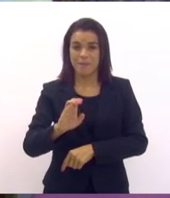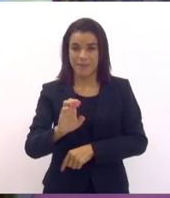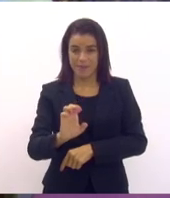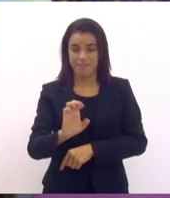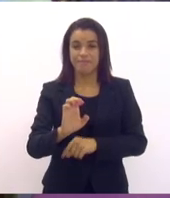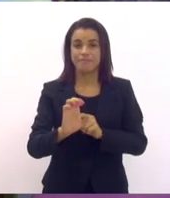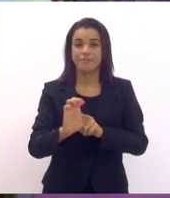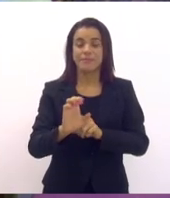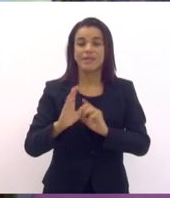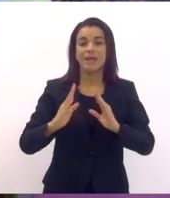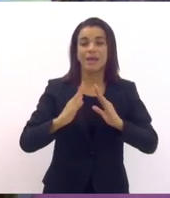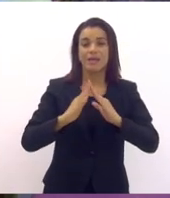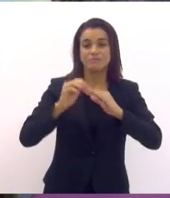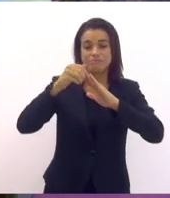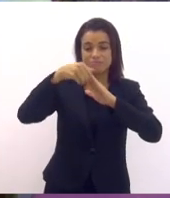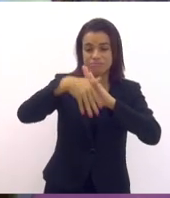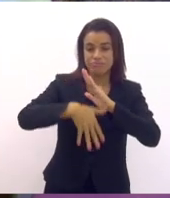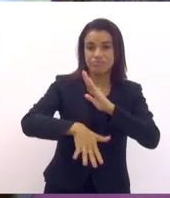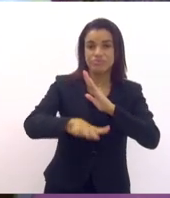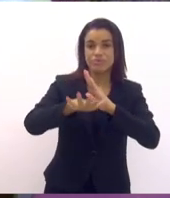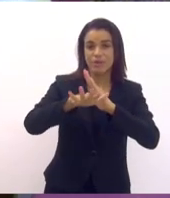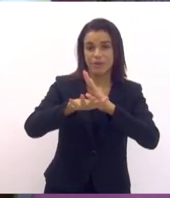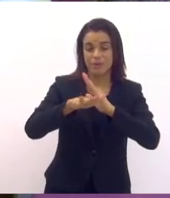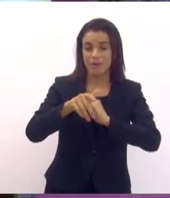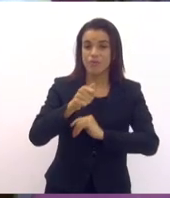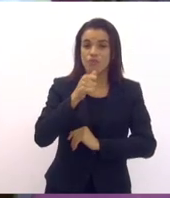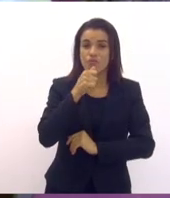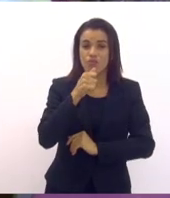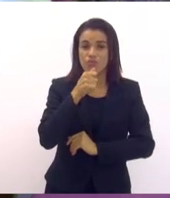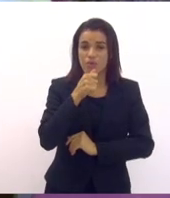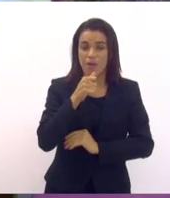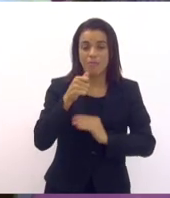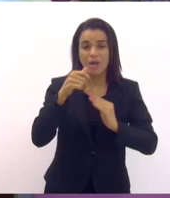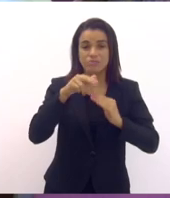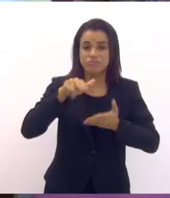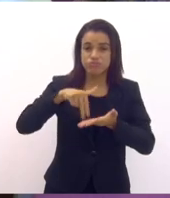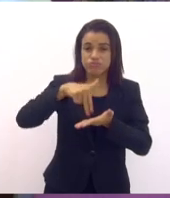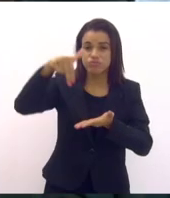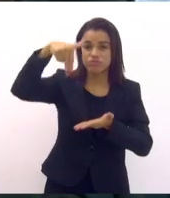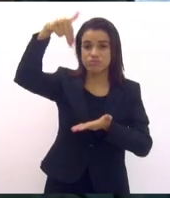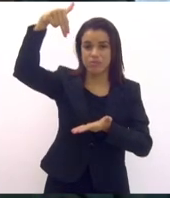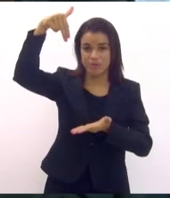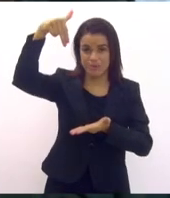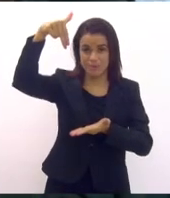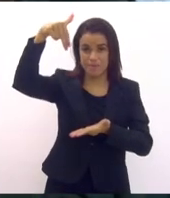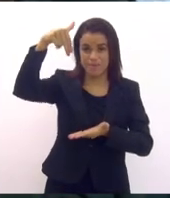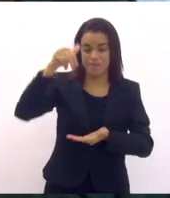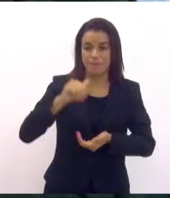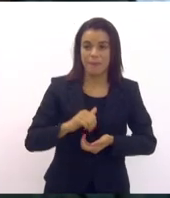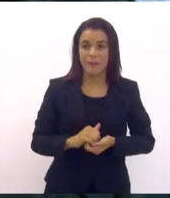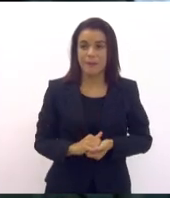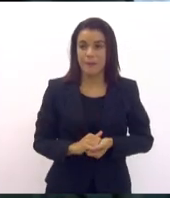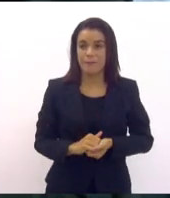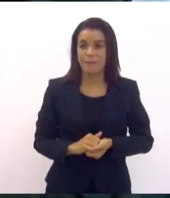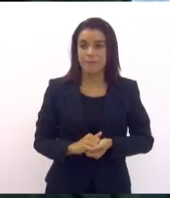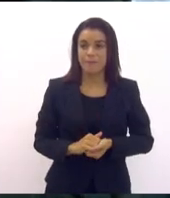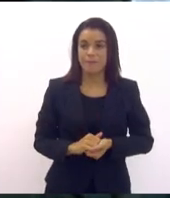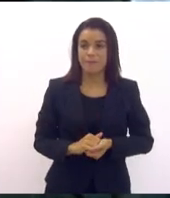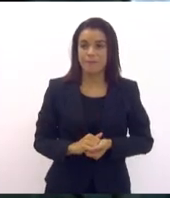eh que não está mais entre nós e sim no orum Man nitinha e